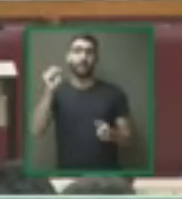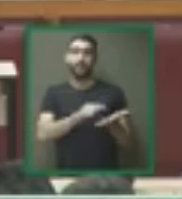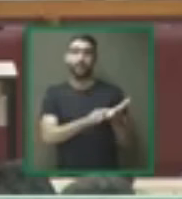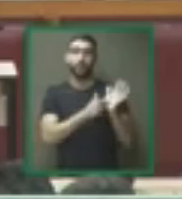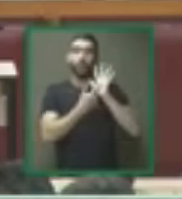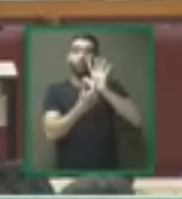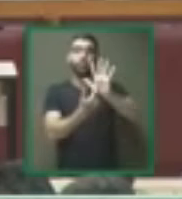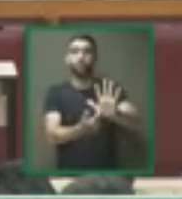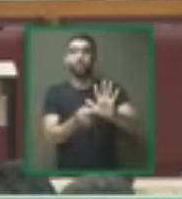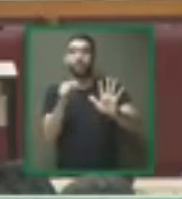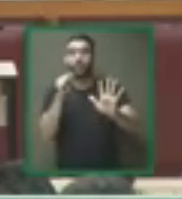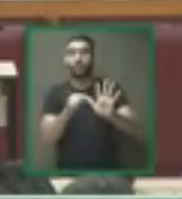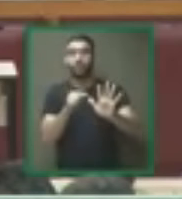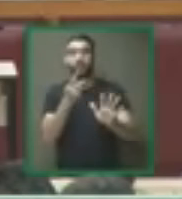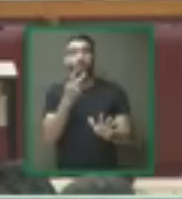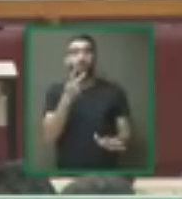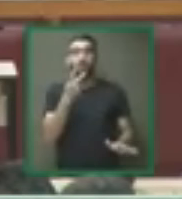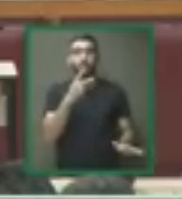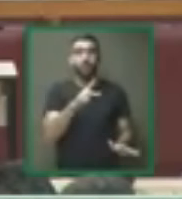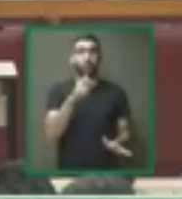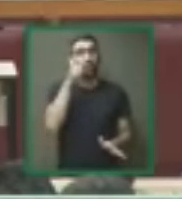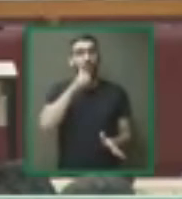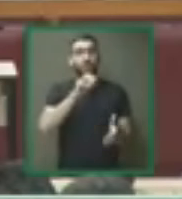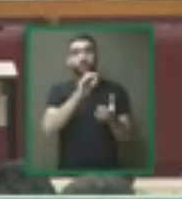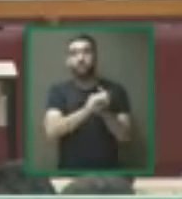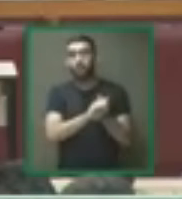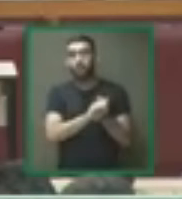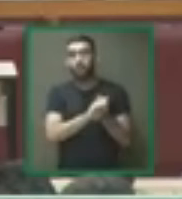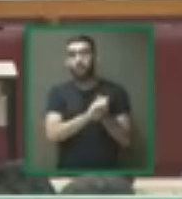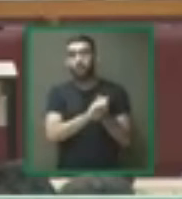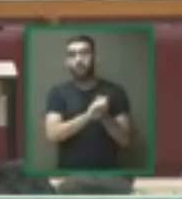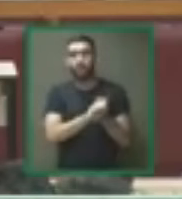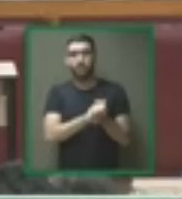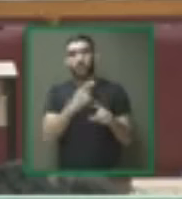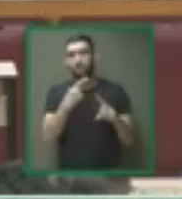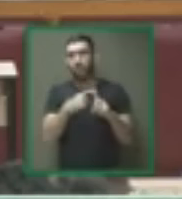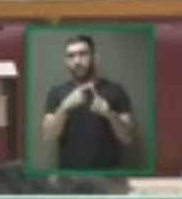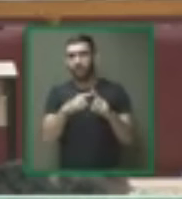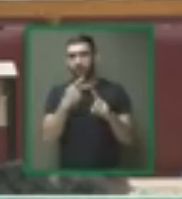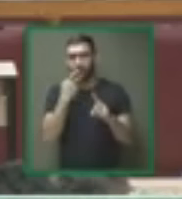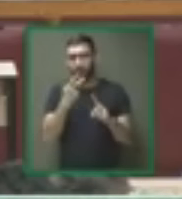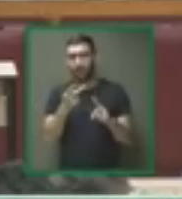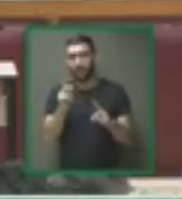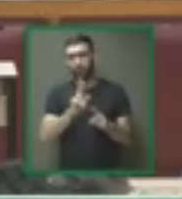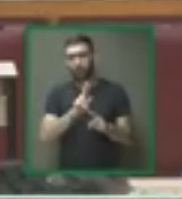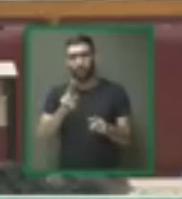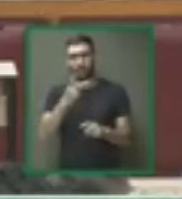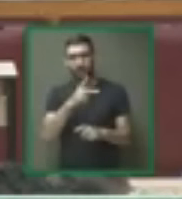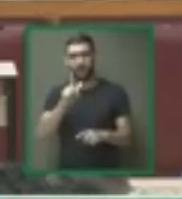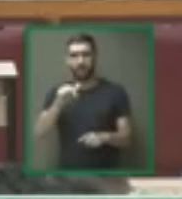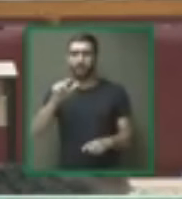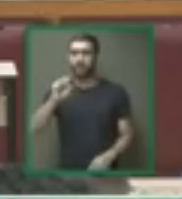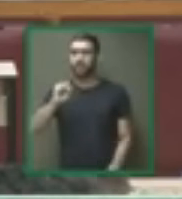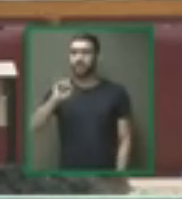indicado, arrolado a sua esposa, que disseram aqui que o nome dela era Silvia,